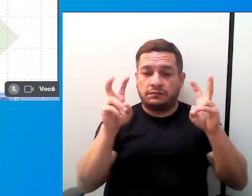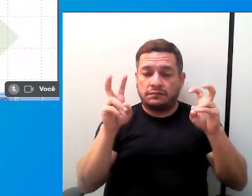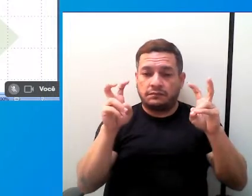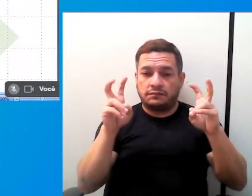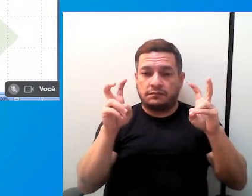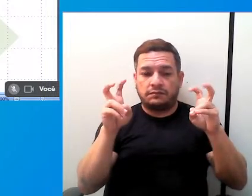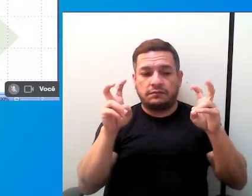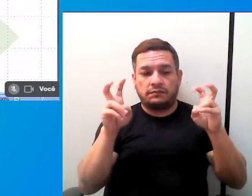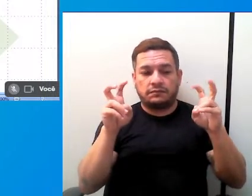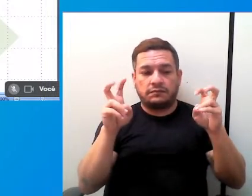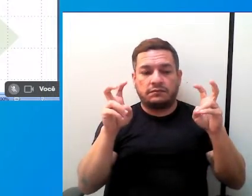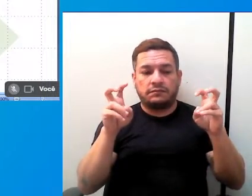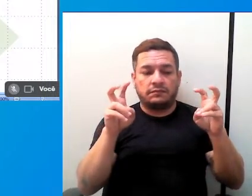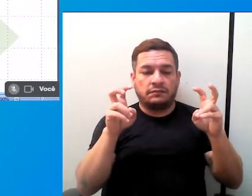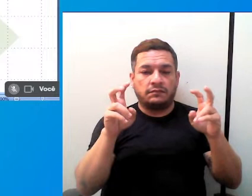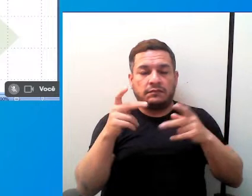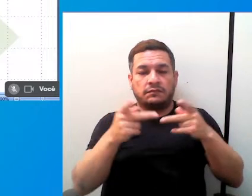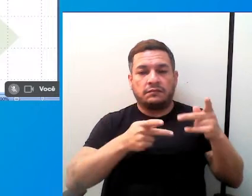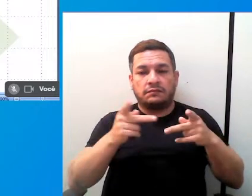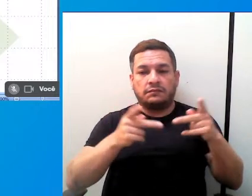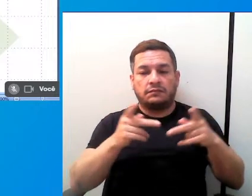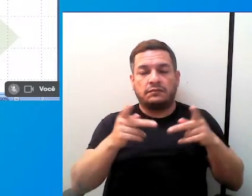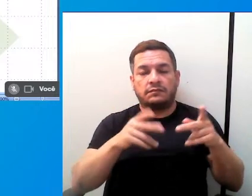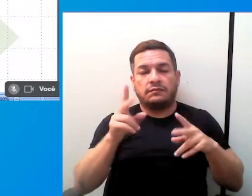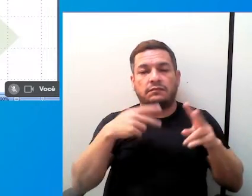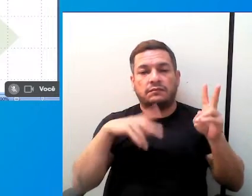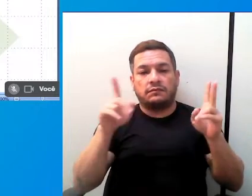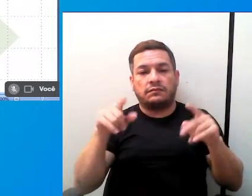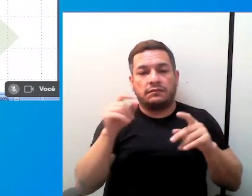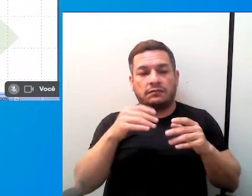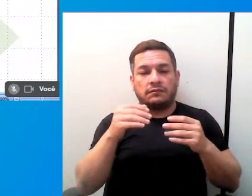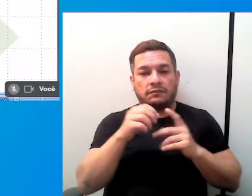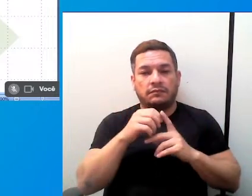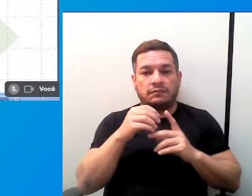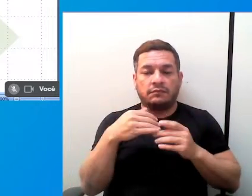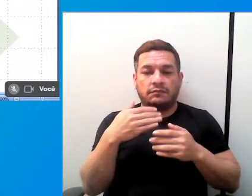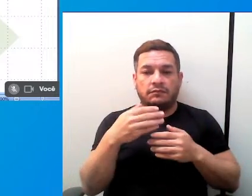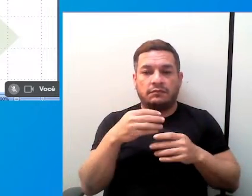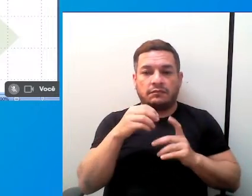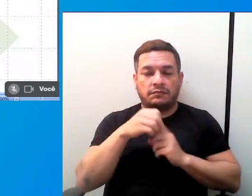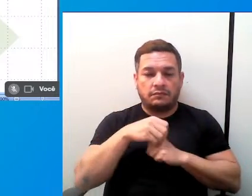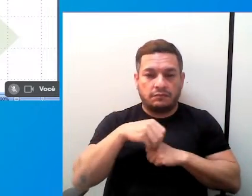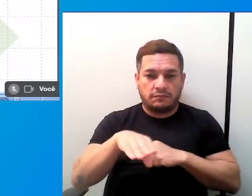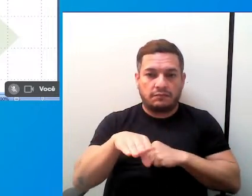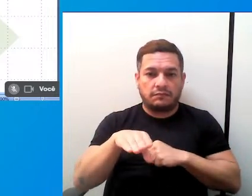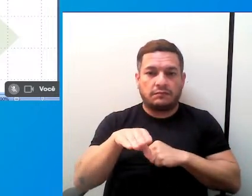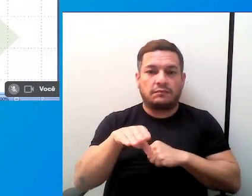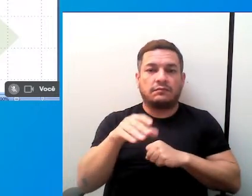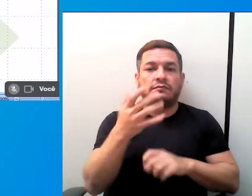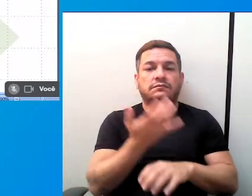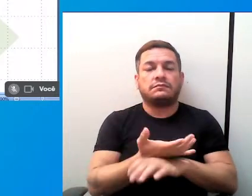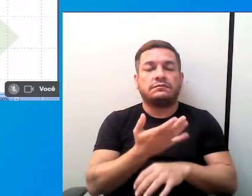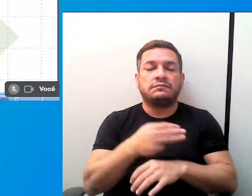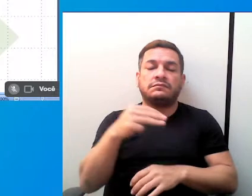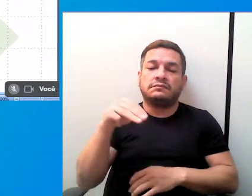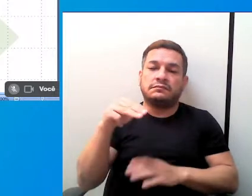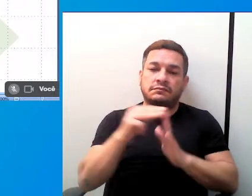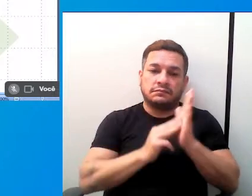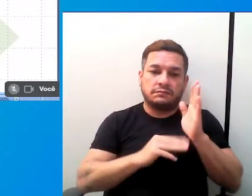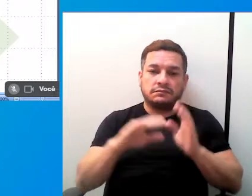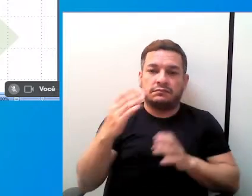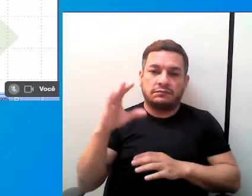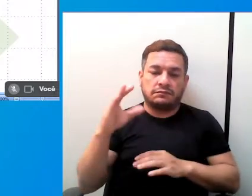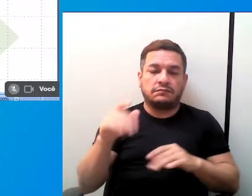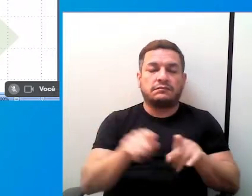integrador para os projetos. Esse tema integrador é passado para a professora da disciplina de metodologia científica